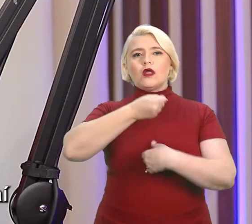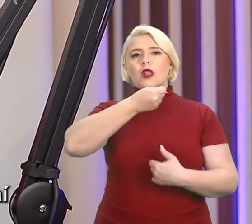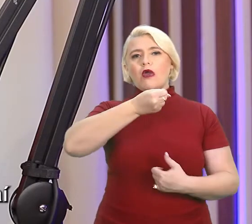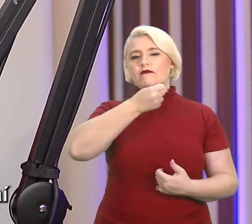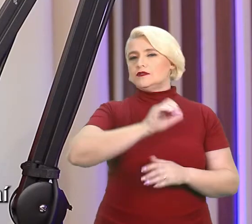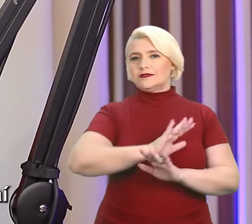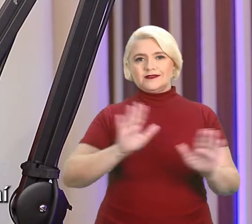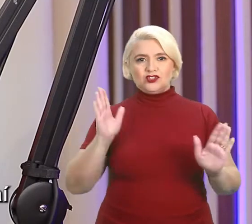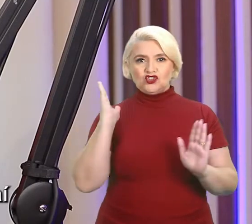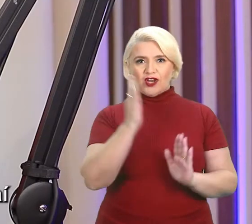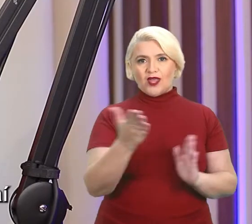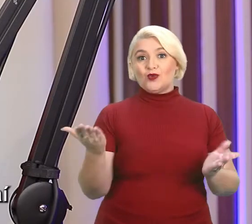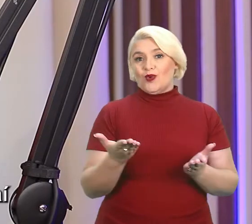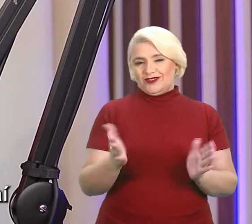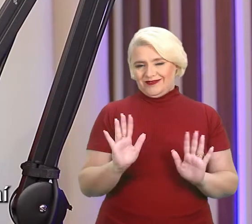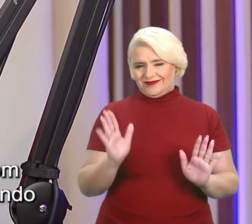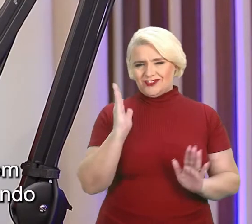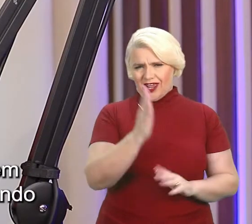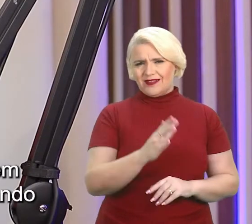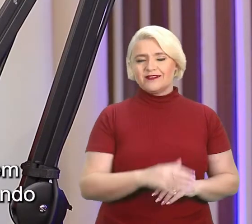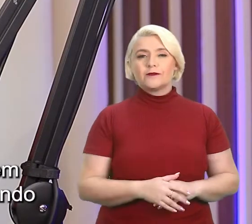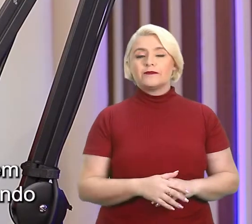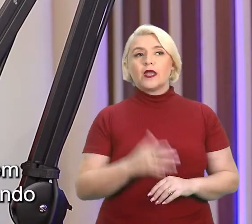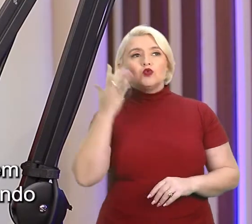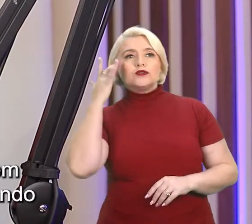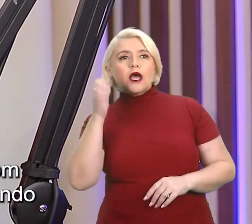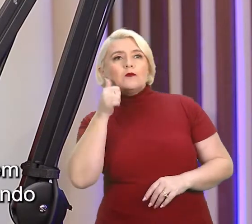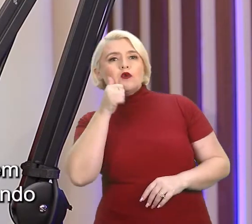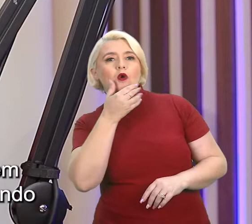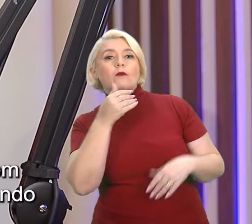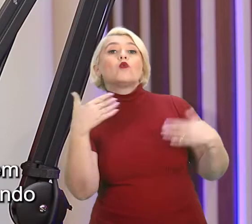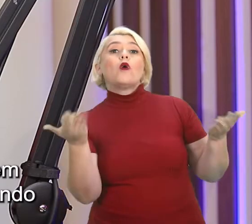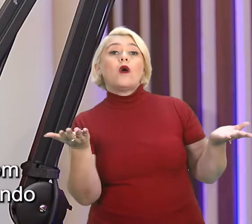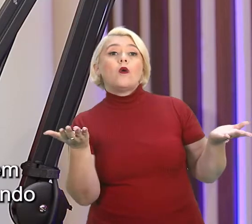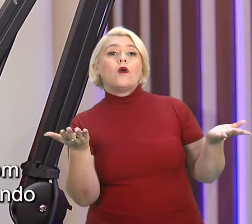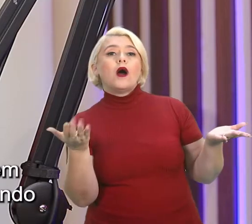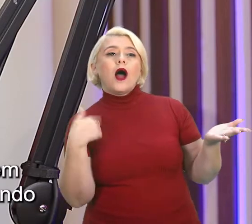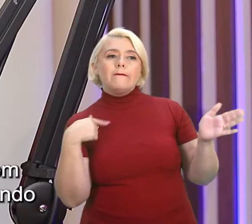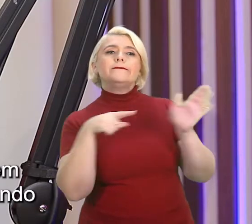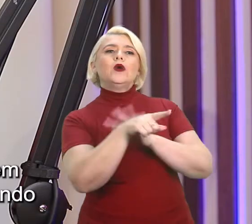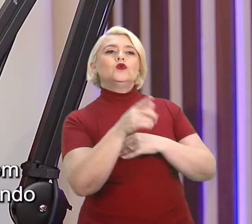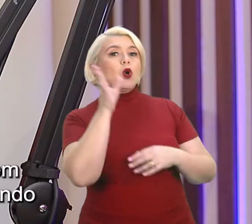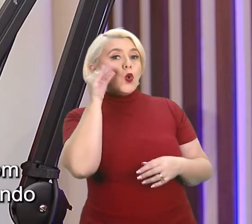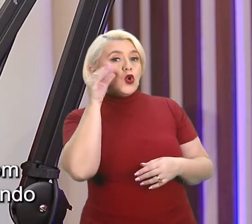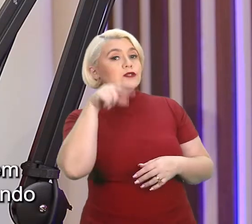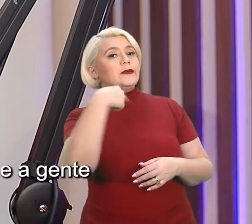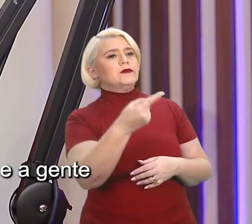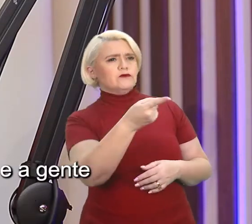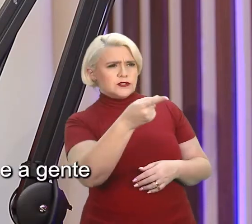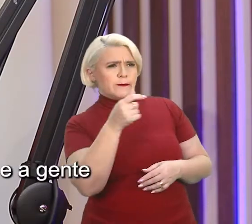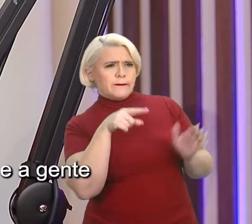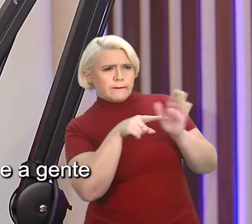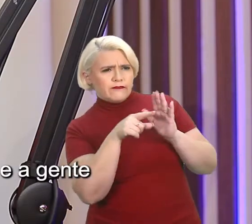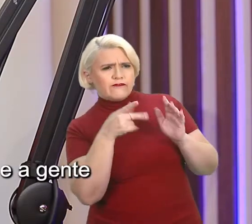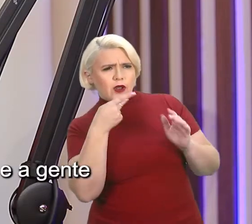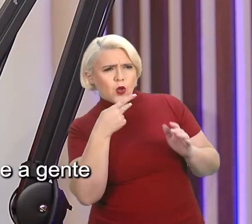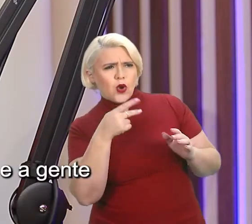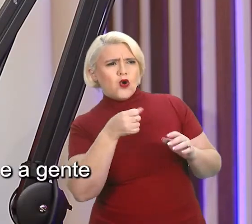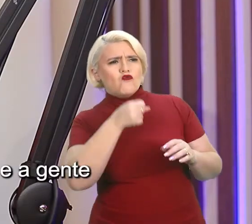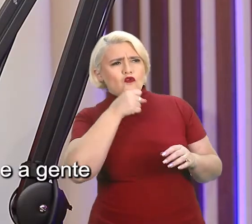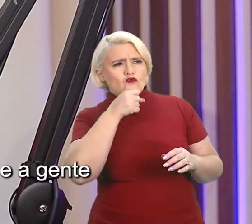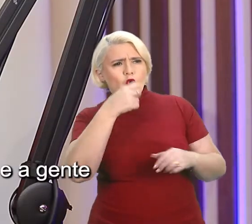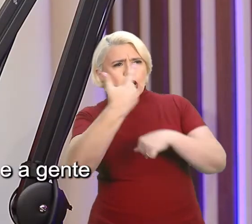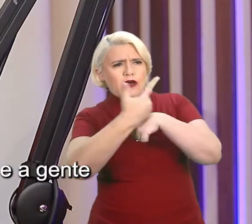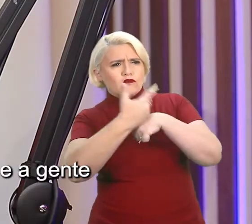uma entrevista hoje. E aí a gente não sabe se é mulher ou se é homem. E aí a gente pergunta depois, você tá falando do seu avô ou da sua avó, mulher